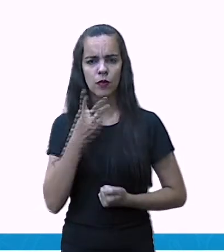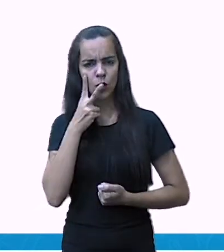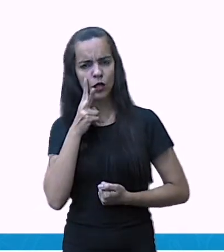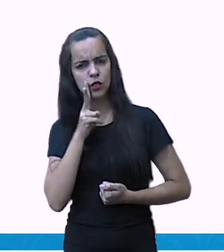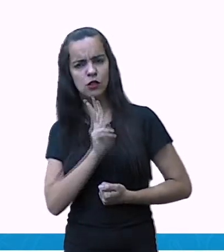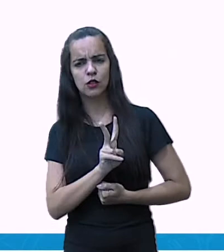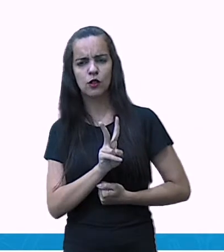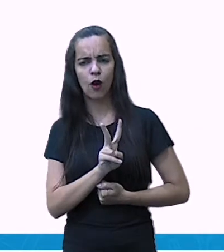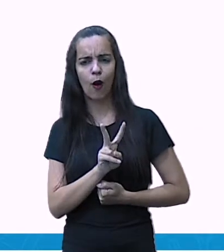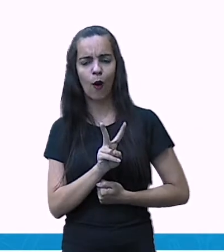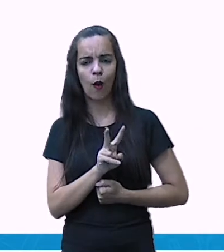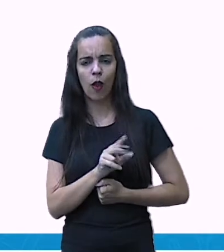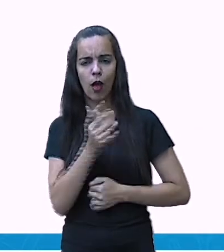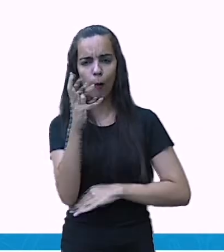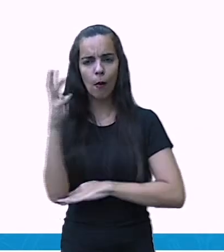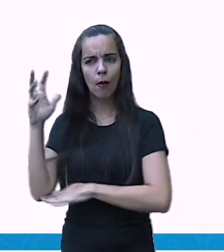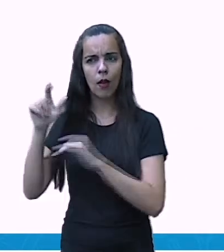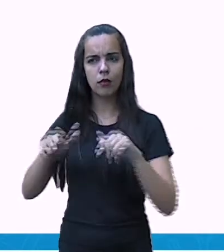esta paisagem,